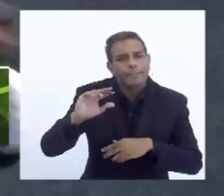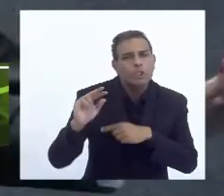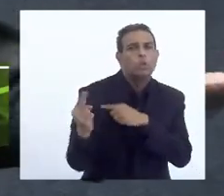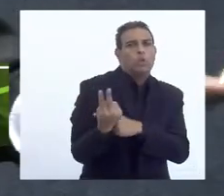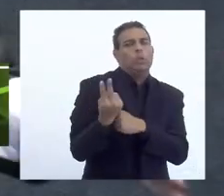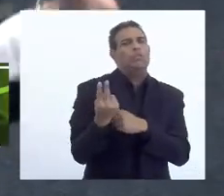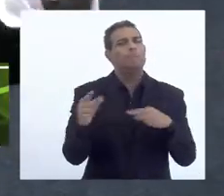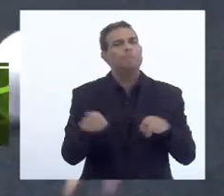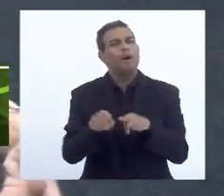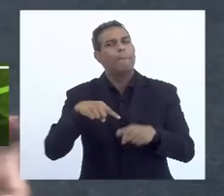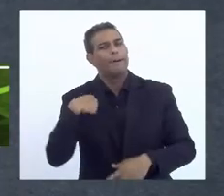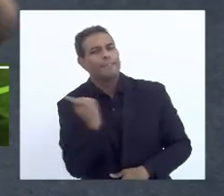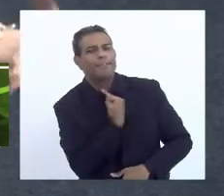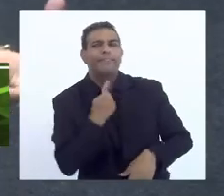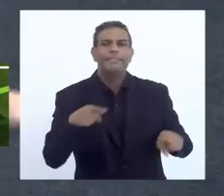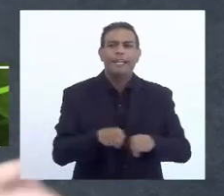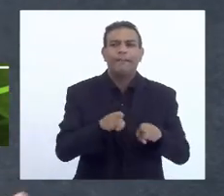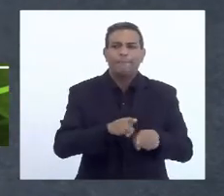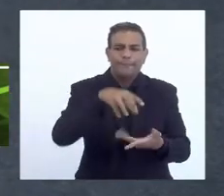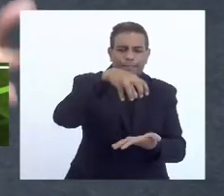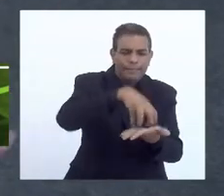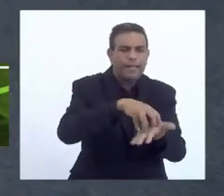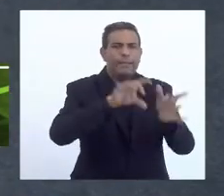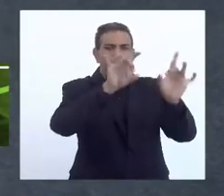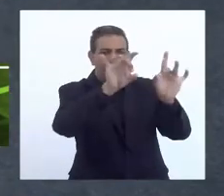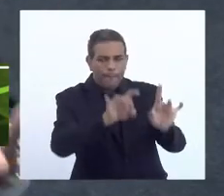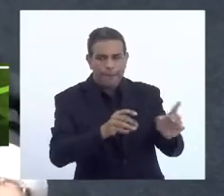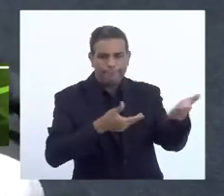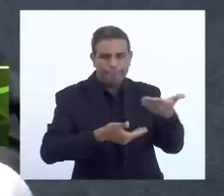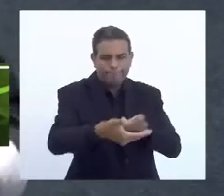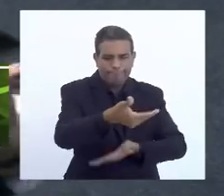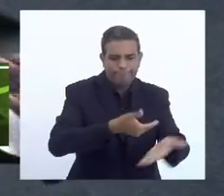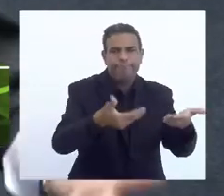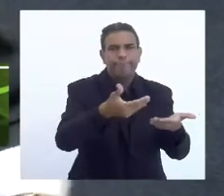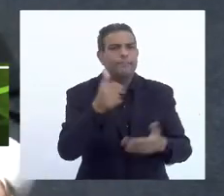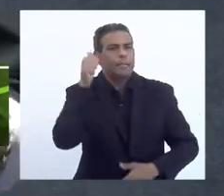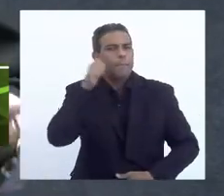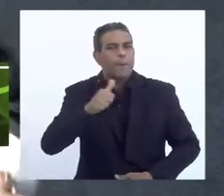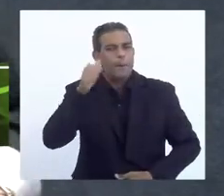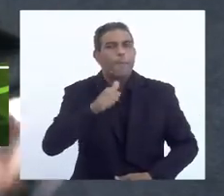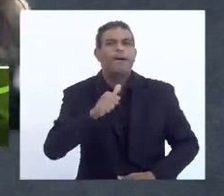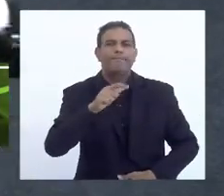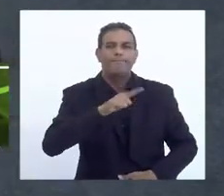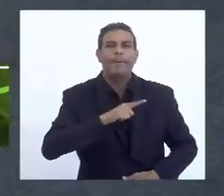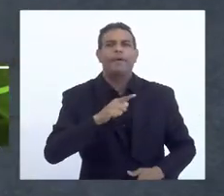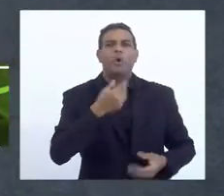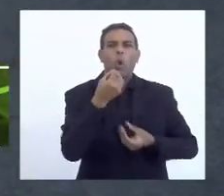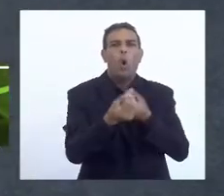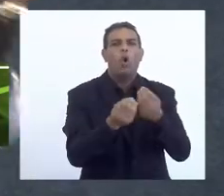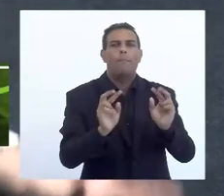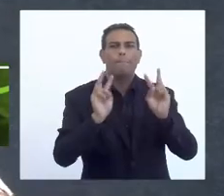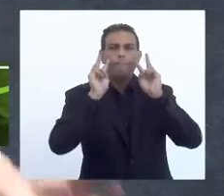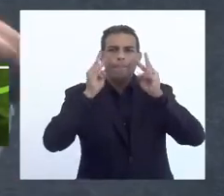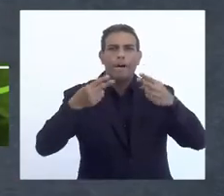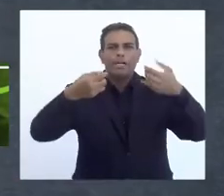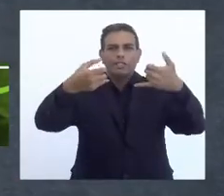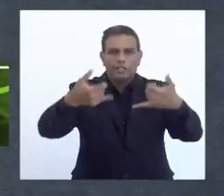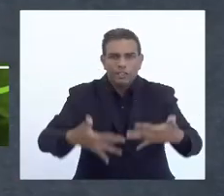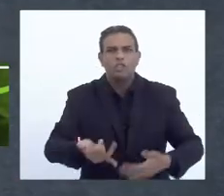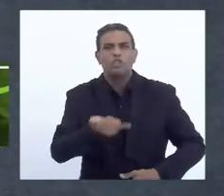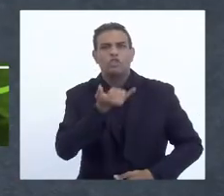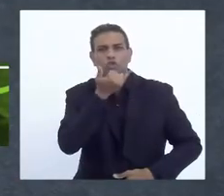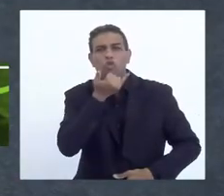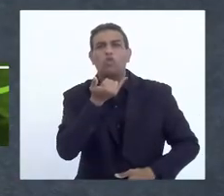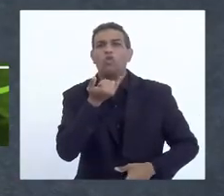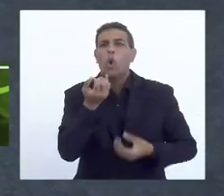Da mesma forma que nós temos um centro especializado de atendimentos às mulheres vítimas de violência, porque foi dito aqui, desculpe,